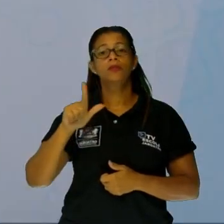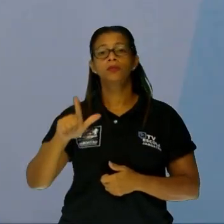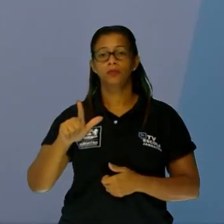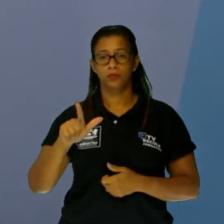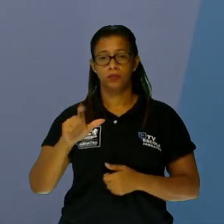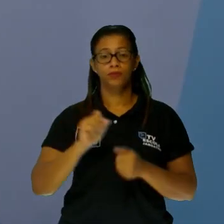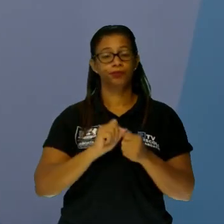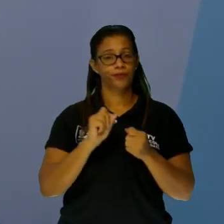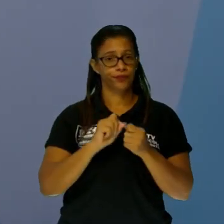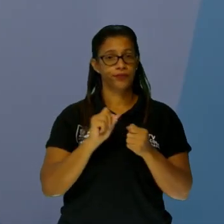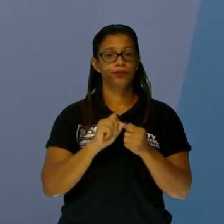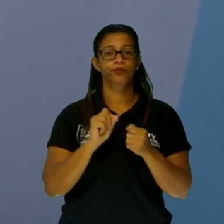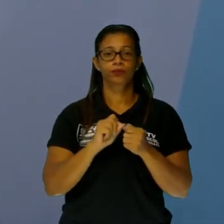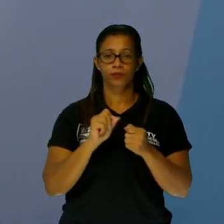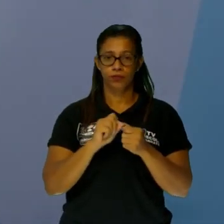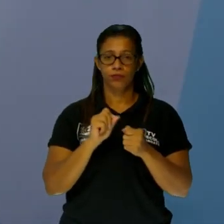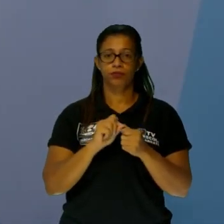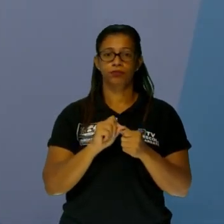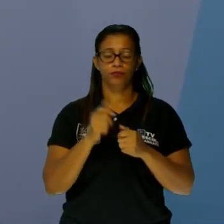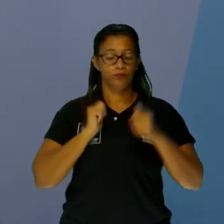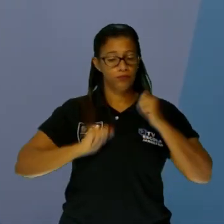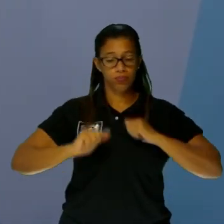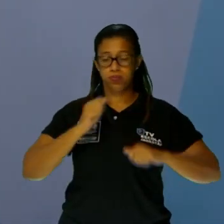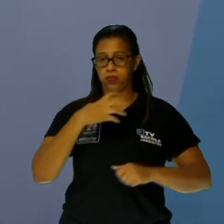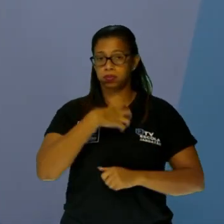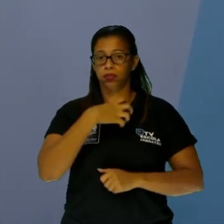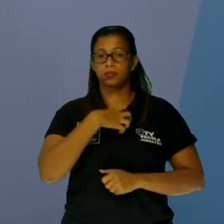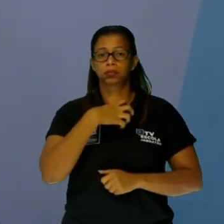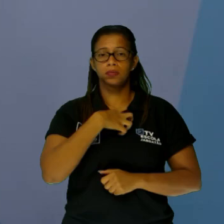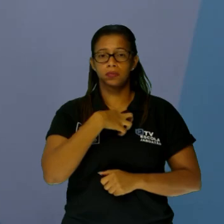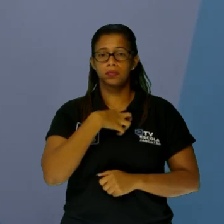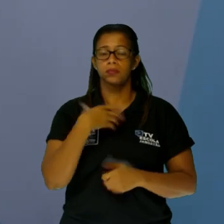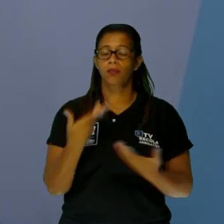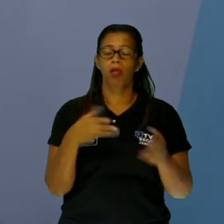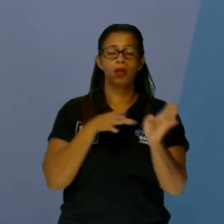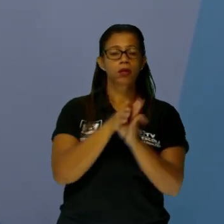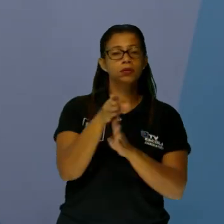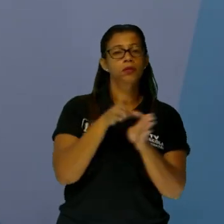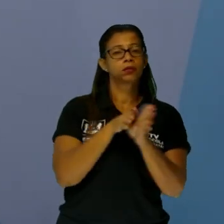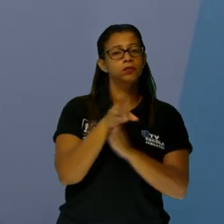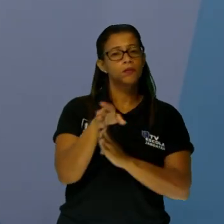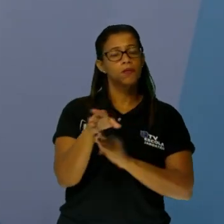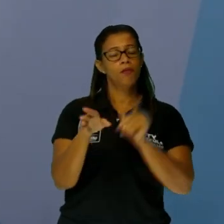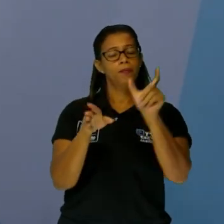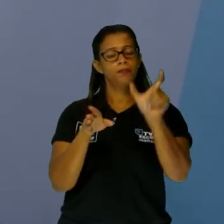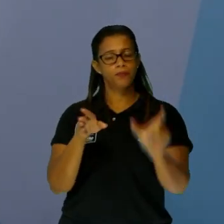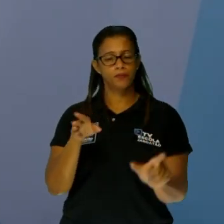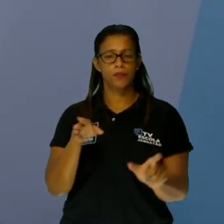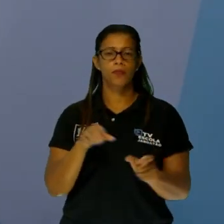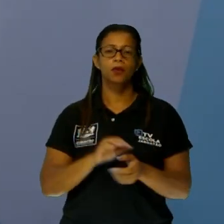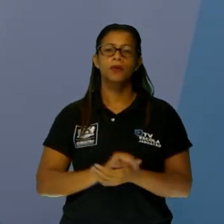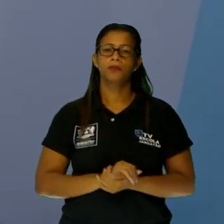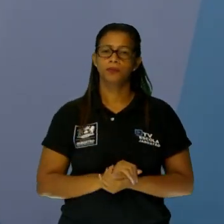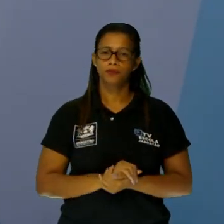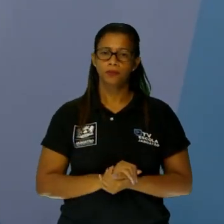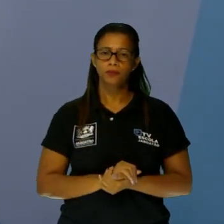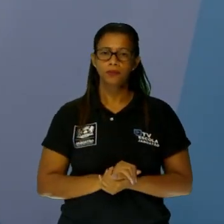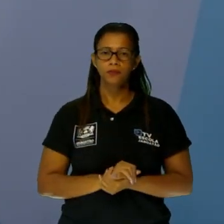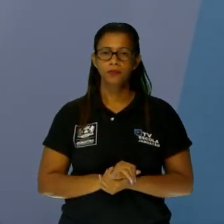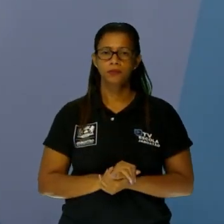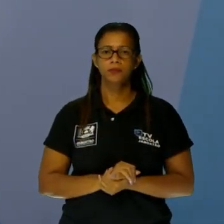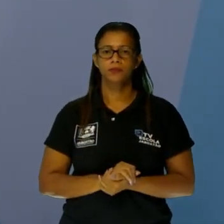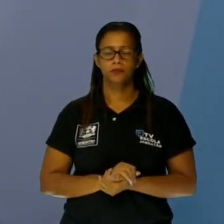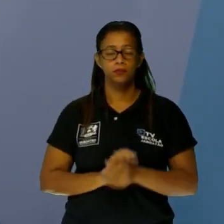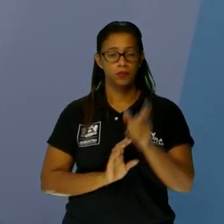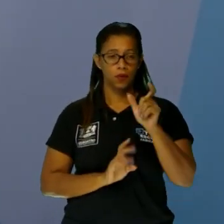né? Então, aí eu estou dando um conselho, ó. He shouldn't be harsh on himself, ou seja, ele não deveria ser tão